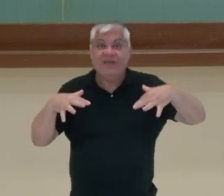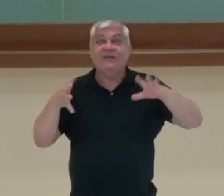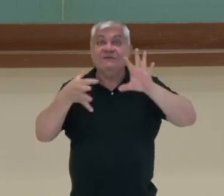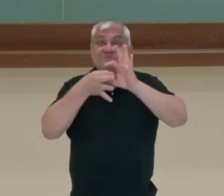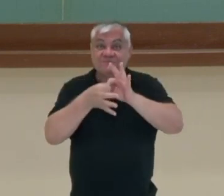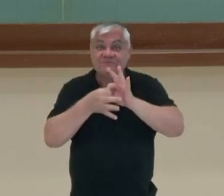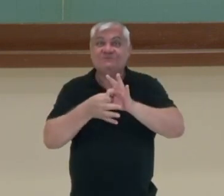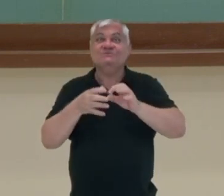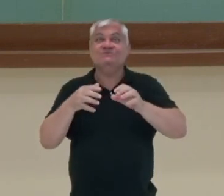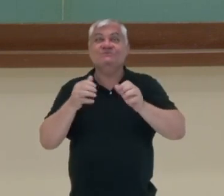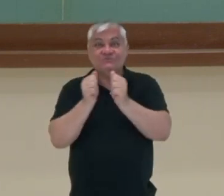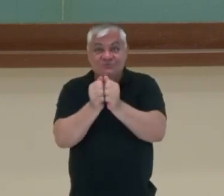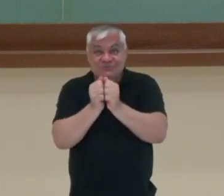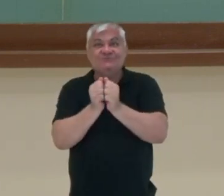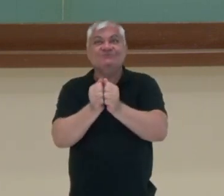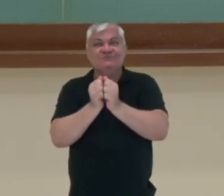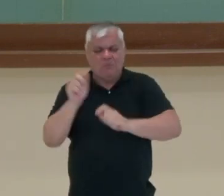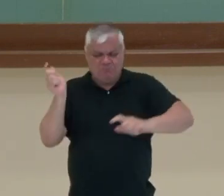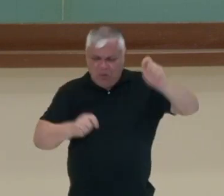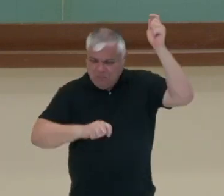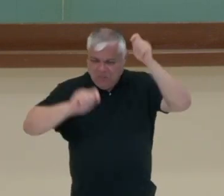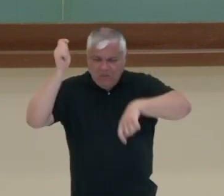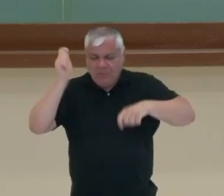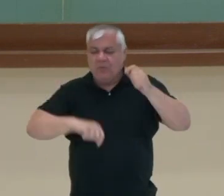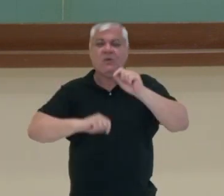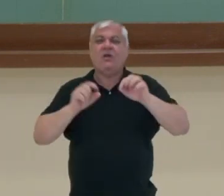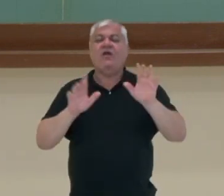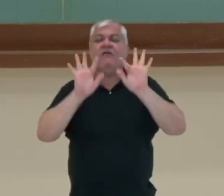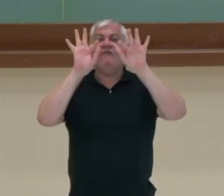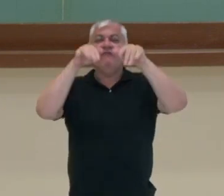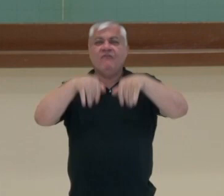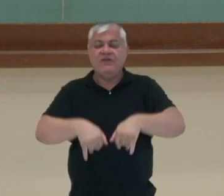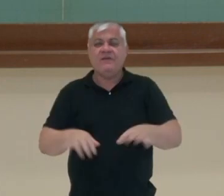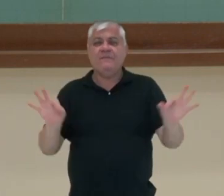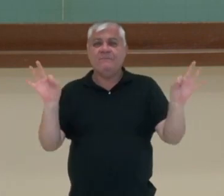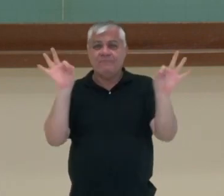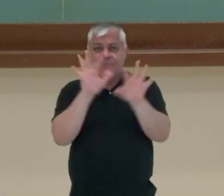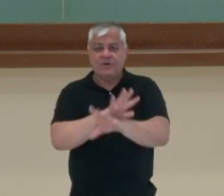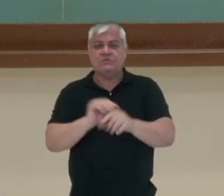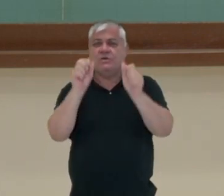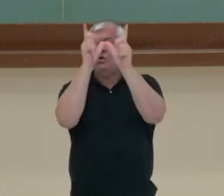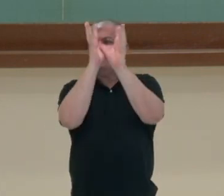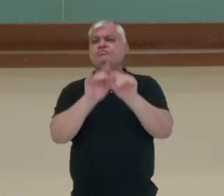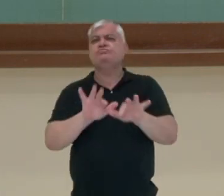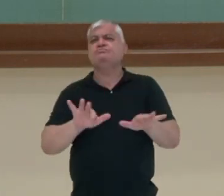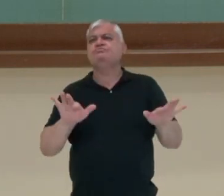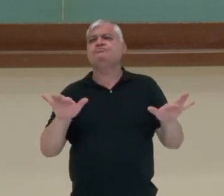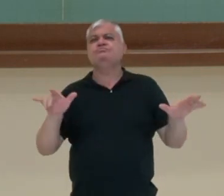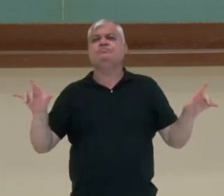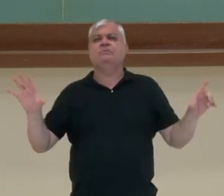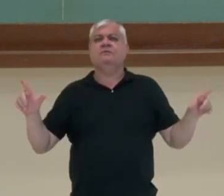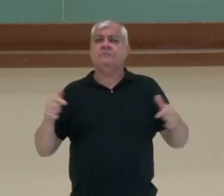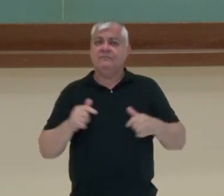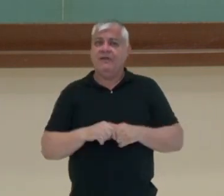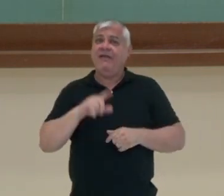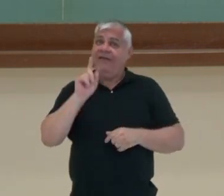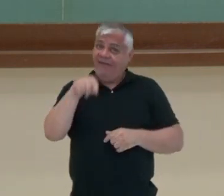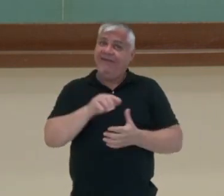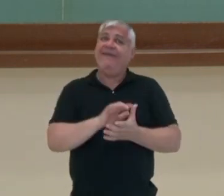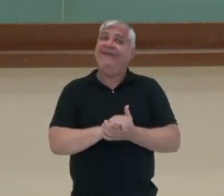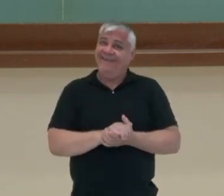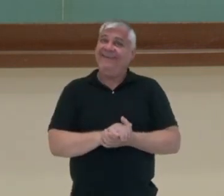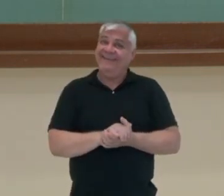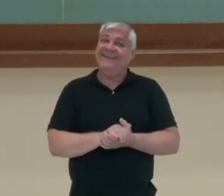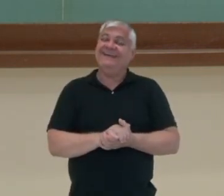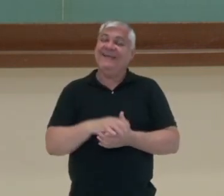junto, tocam junto, se quiserem, opção, e de repente essa apreciação desaparece e tudo volta ao normal. Isso é Flash Mob. É exatamente uma